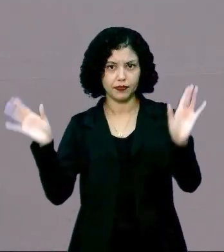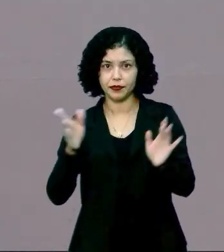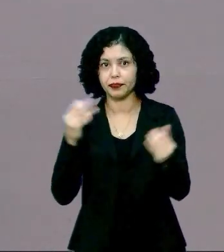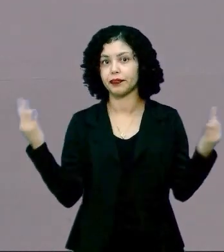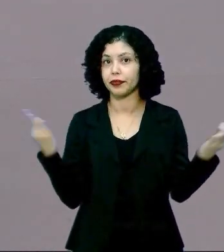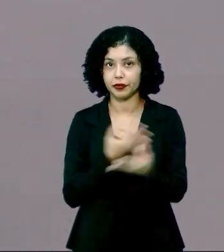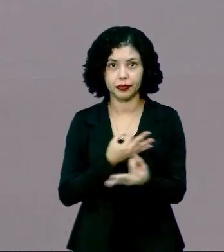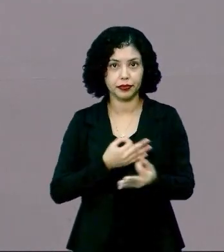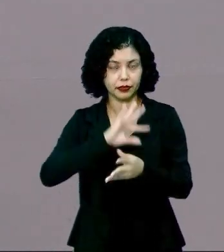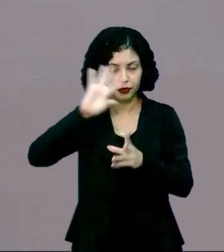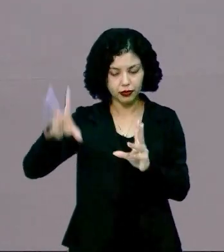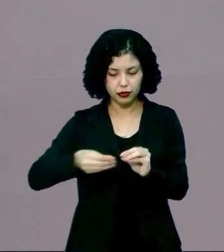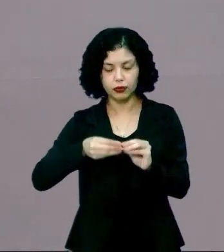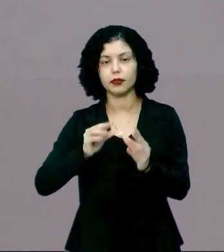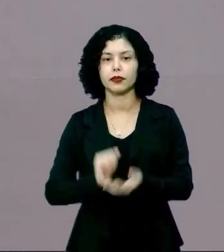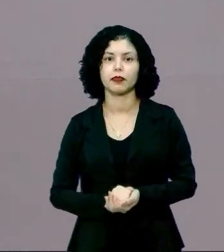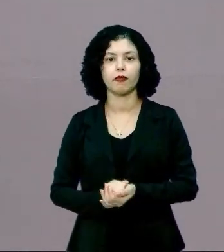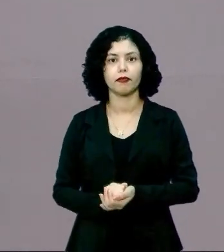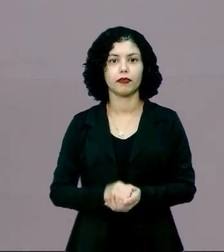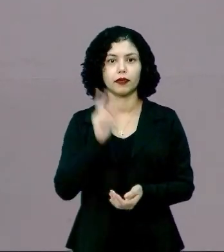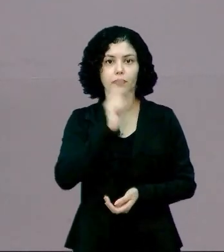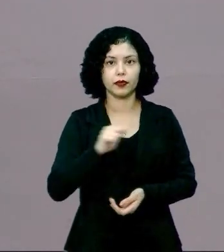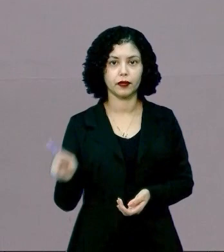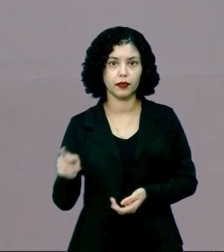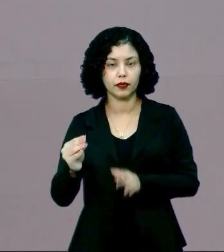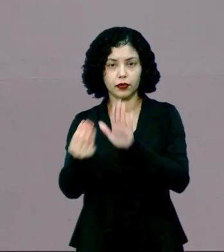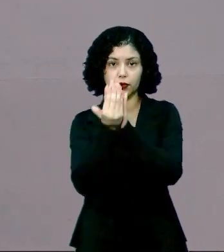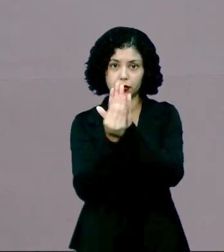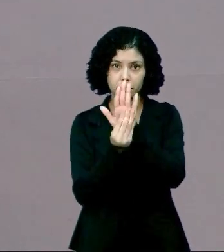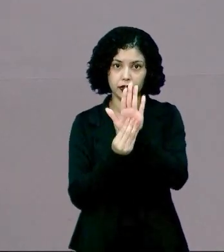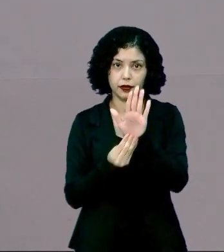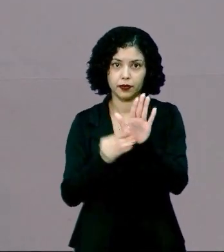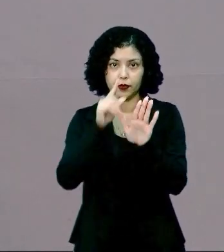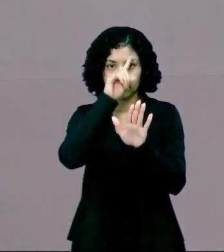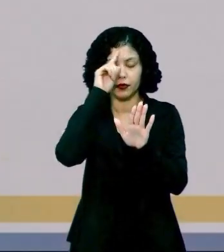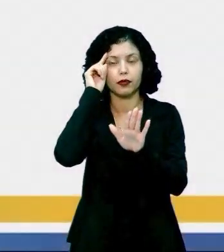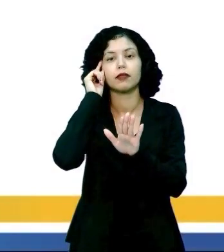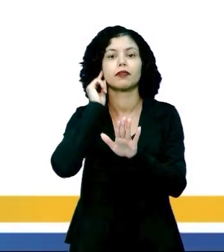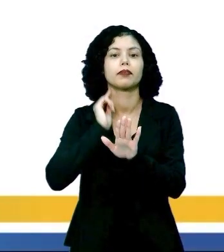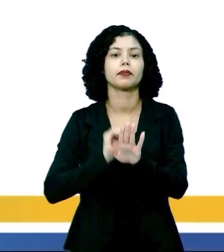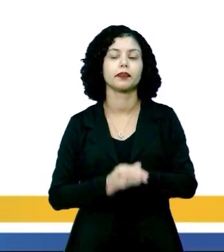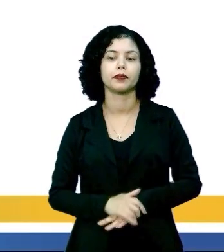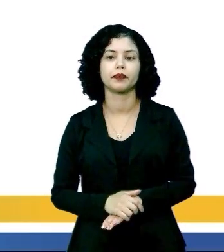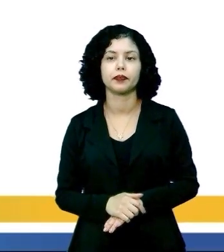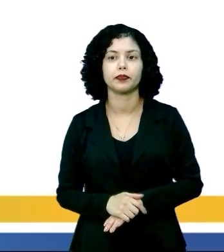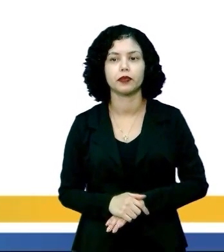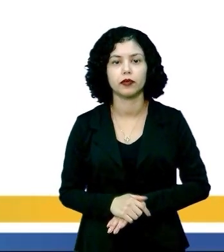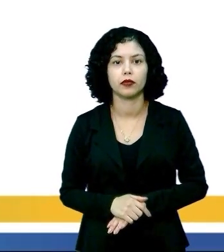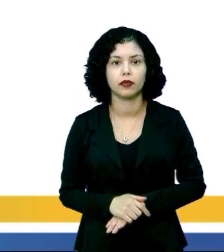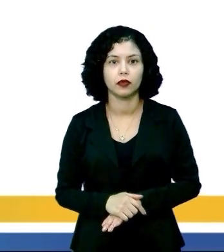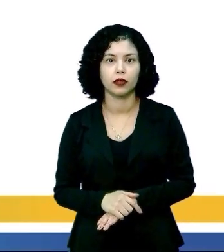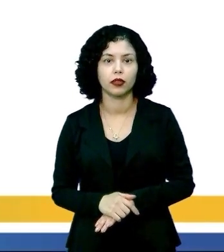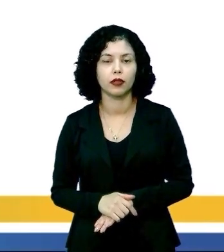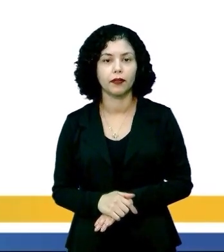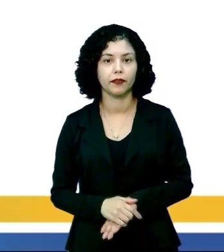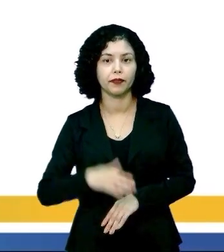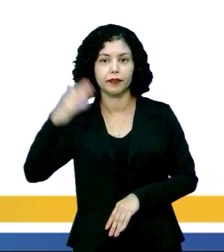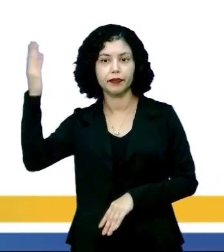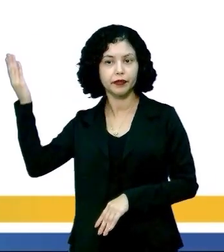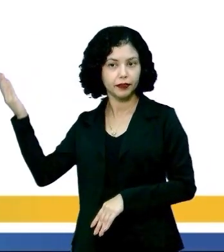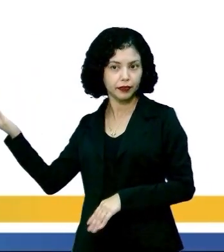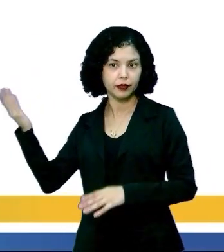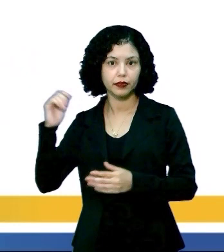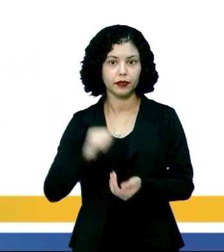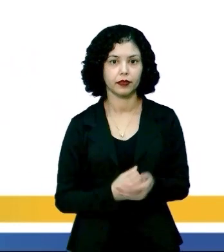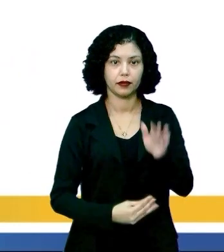parágrafo ele está completíssimo. Professor, onde é que está aí os dados estatísticos? Vamos observar. E aí eu trouxe